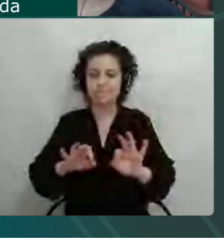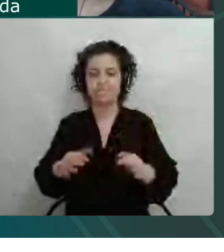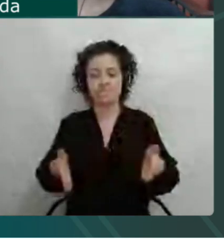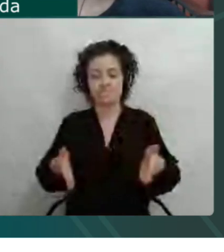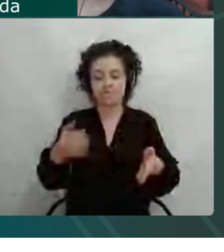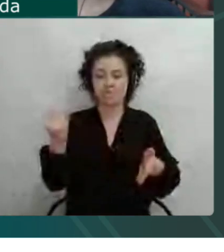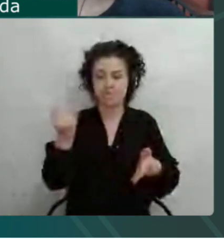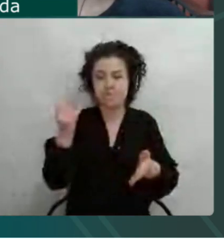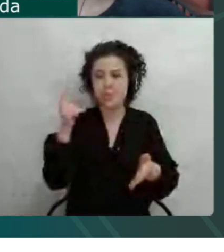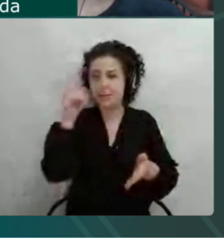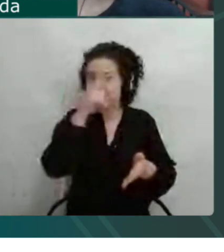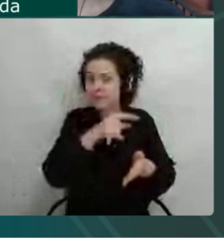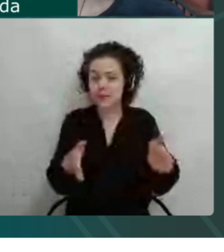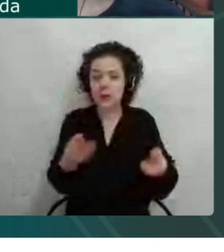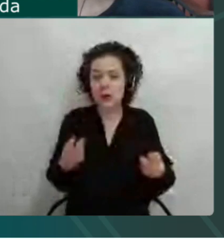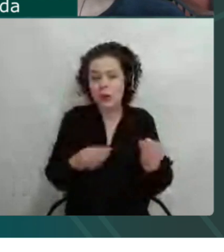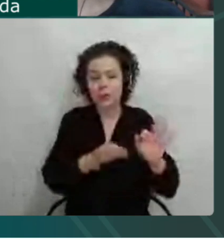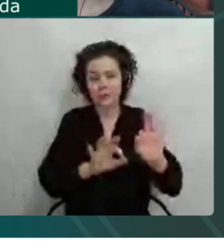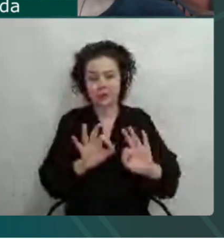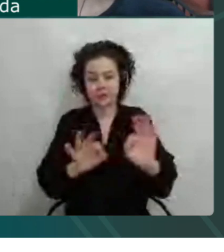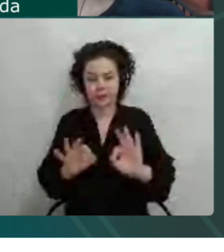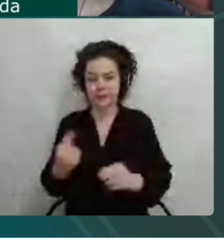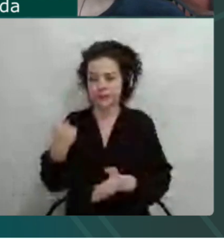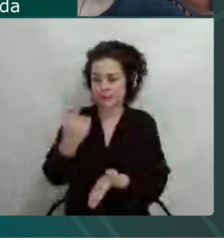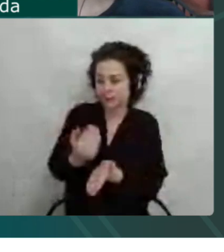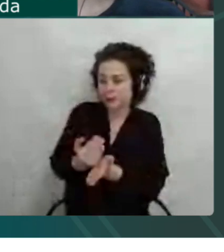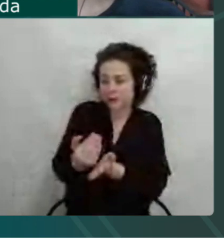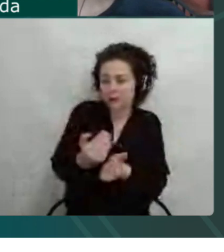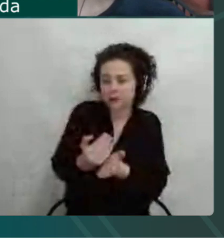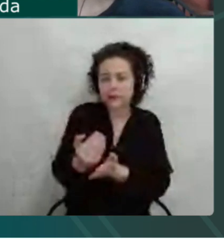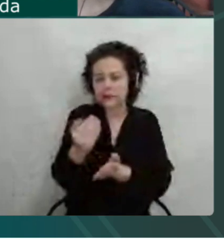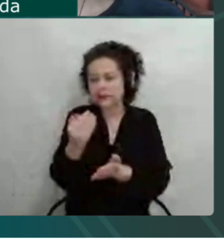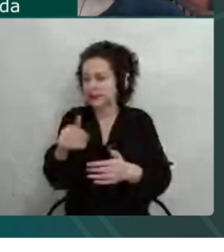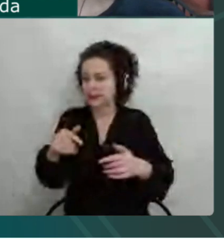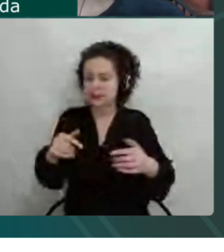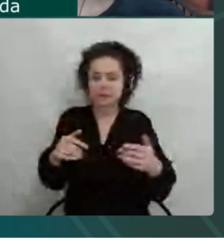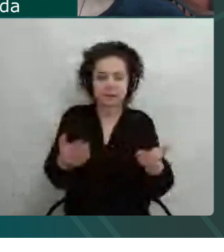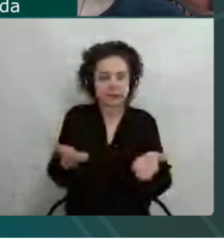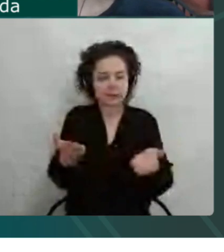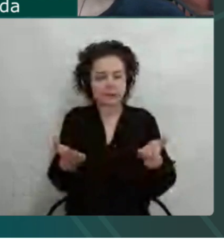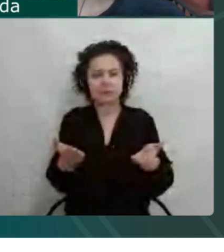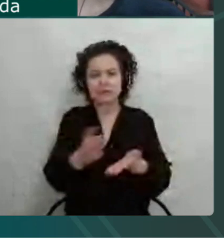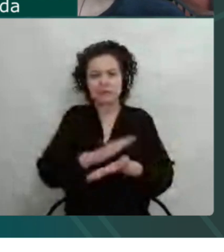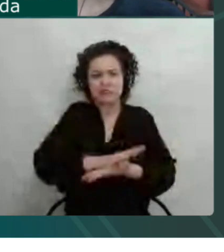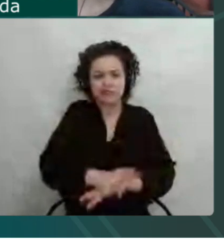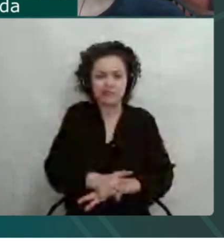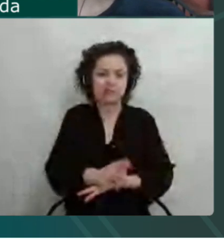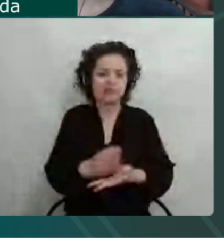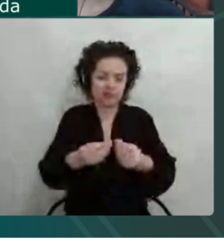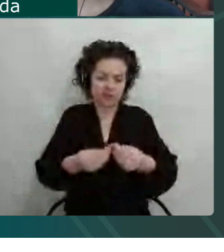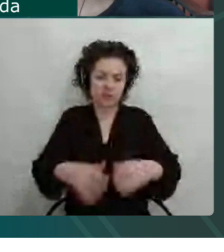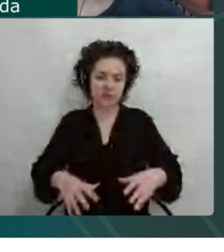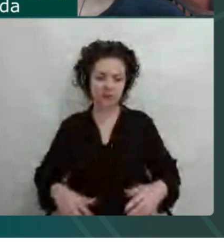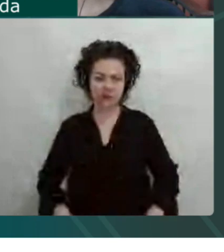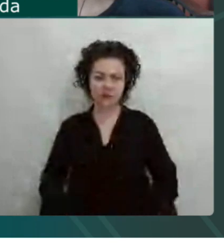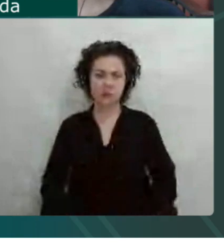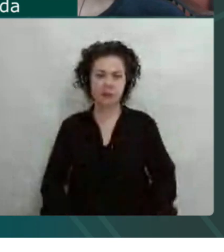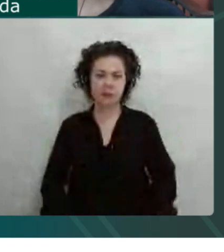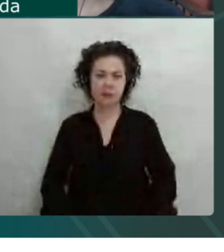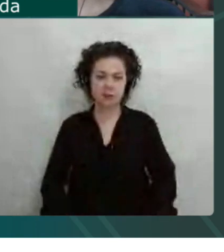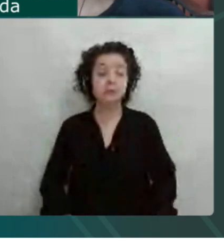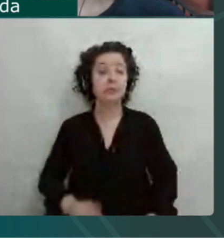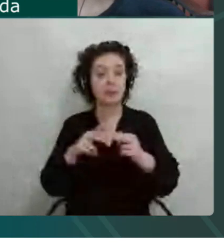eu disse no início, muitas vezes com situações muito, muito precárias, digamos assim. Então, acho que essa importância do SUS será